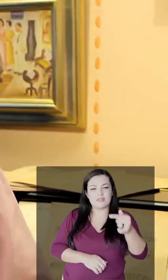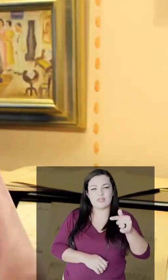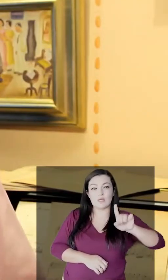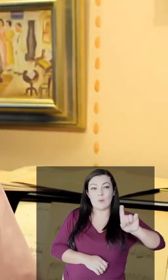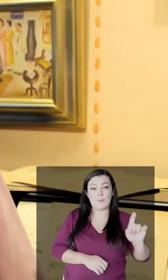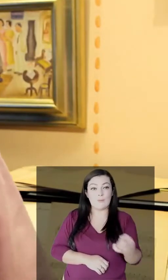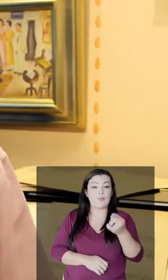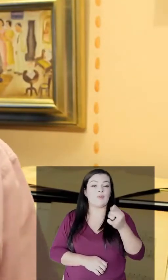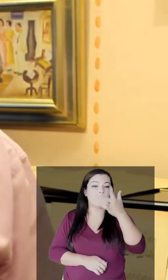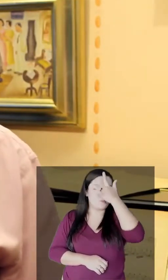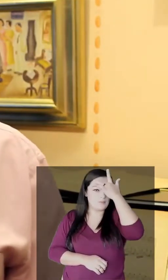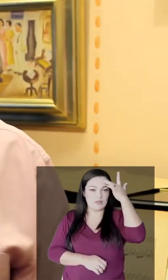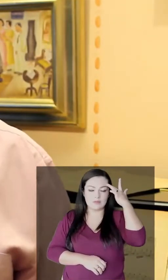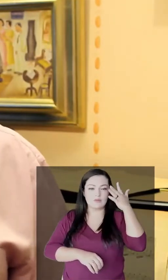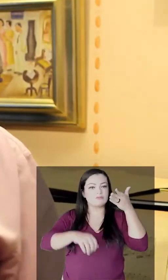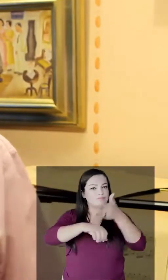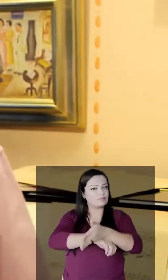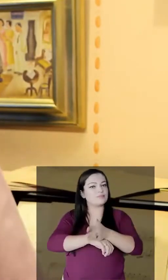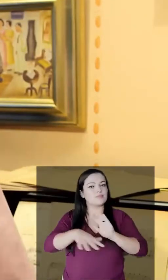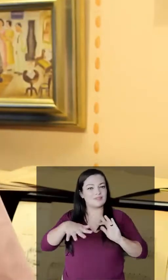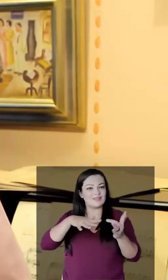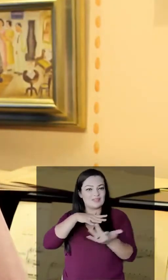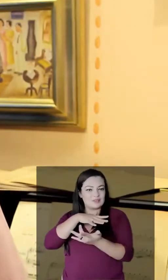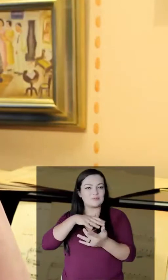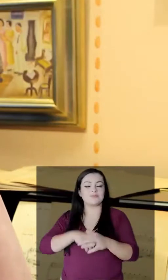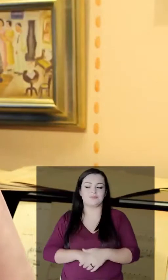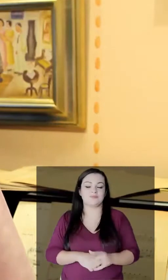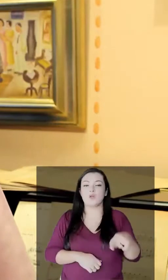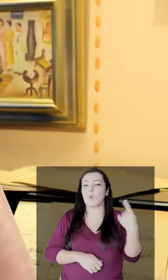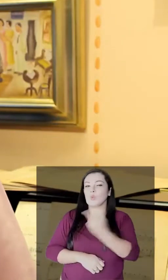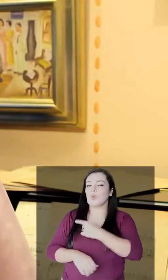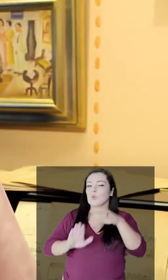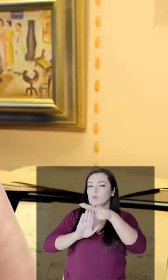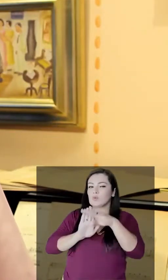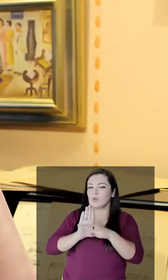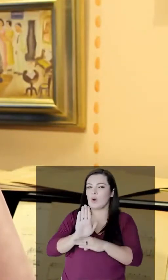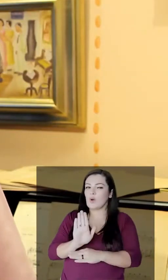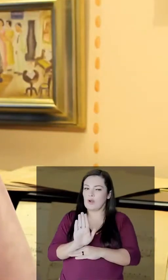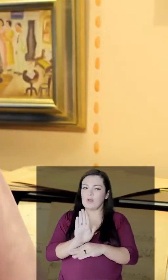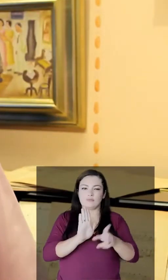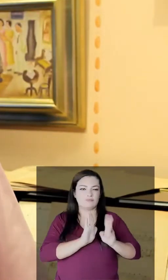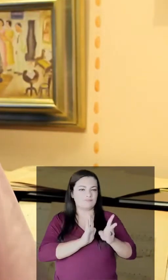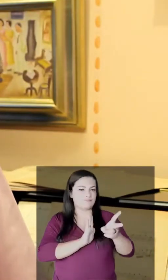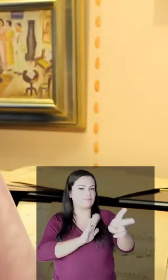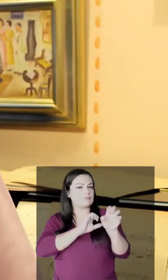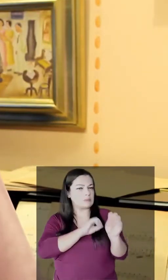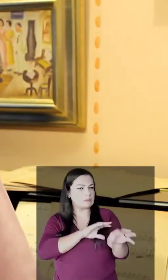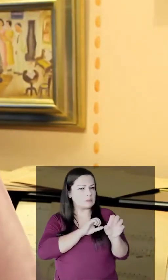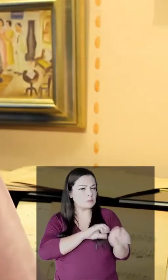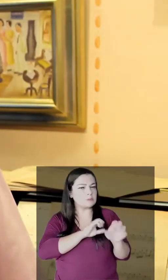meio de nossos canais digitais. Os nossos programas continuados, que são programas de caráter